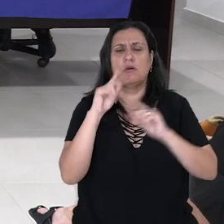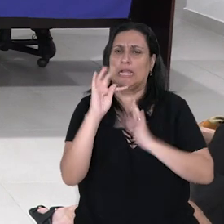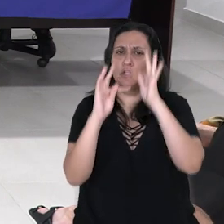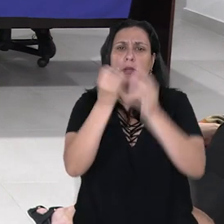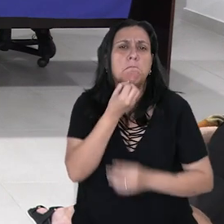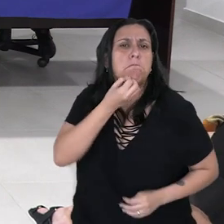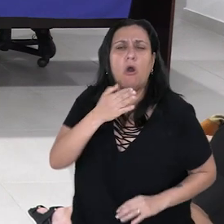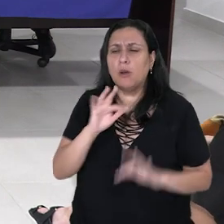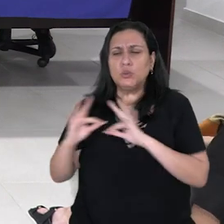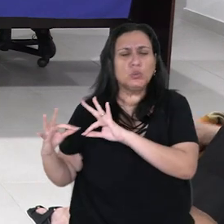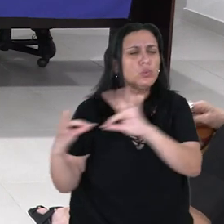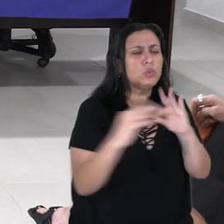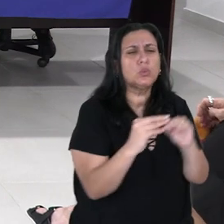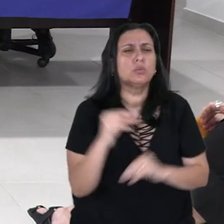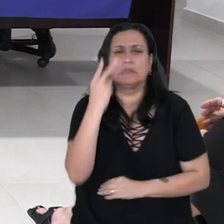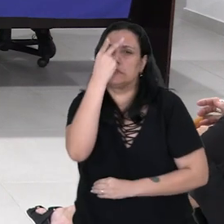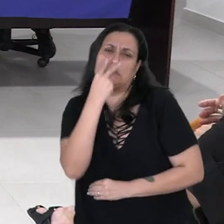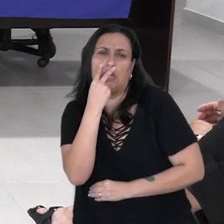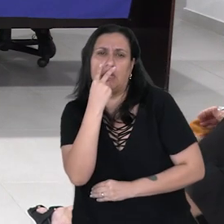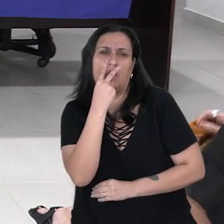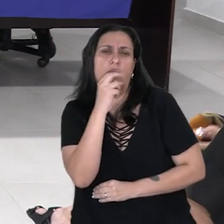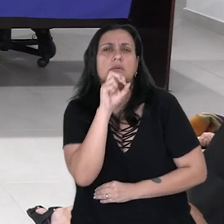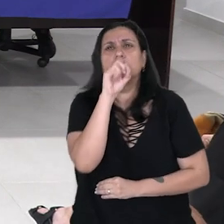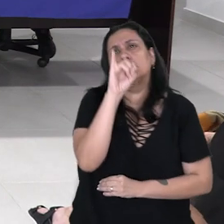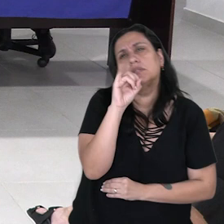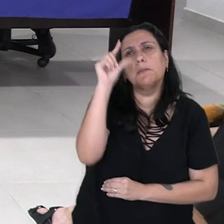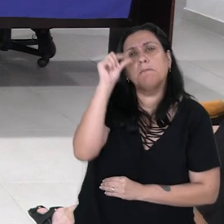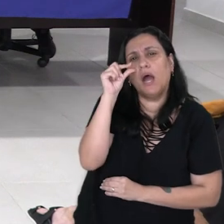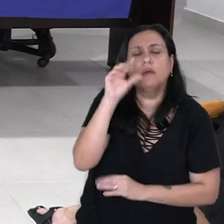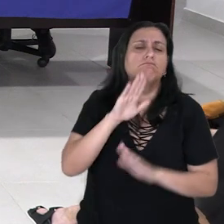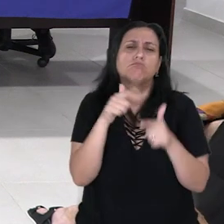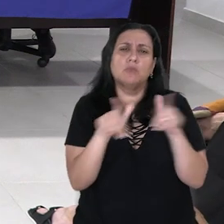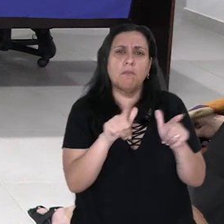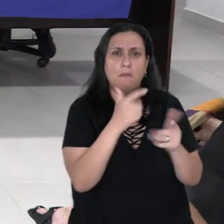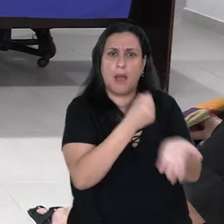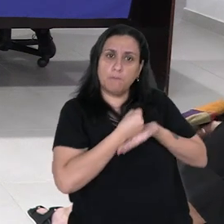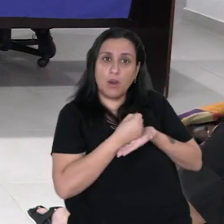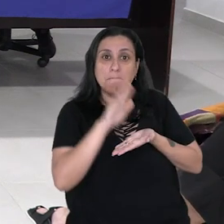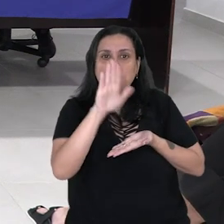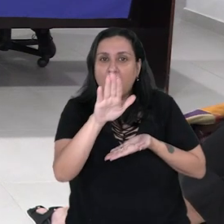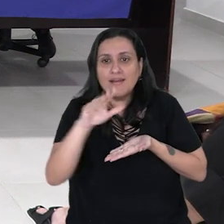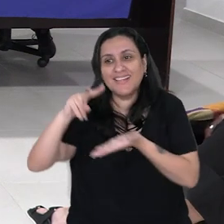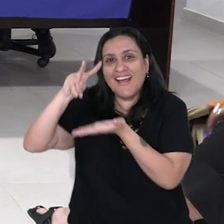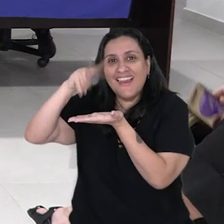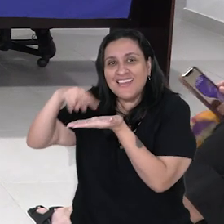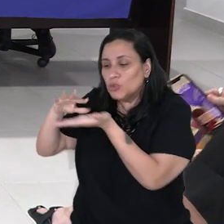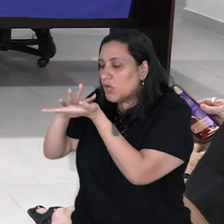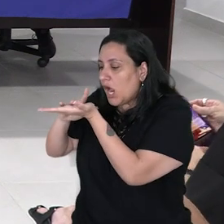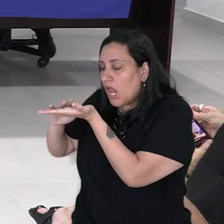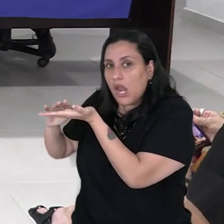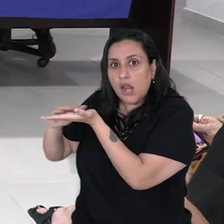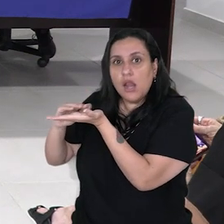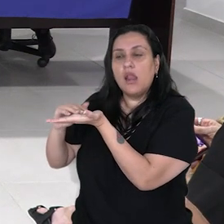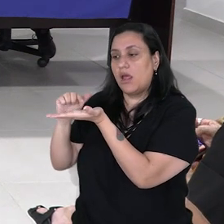boa para todo mundo, seja vidente, seja cego, baixa visão. Mas, assim, a leitura,